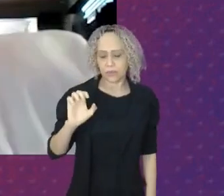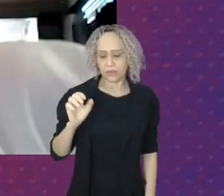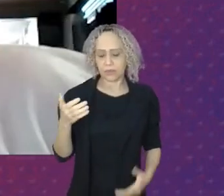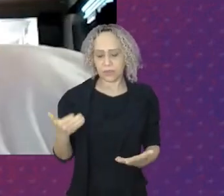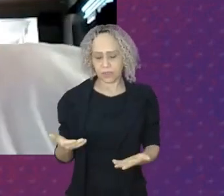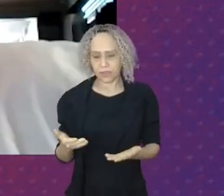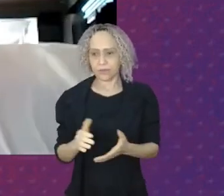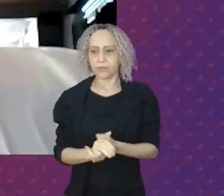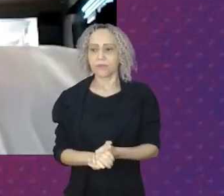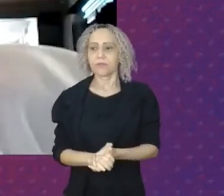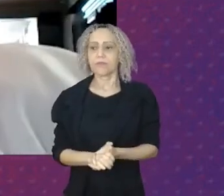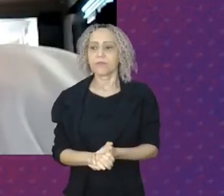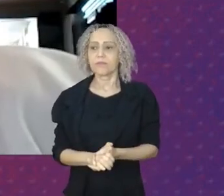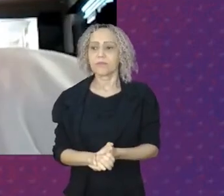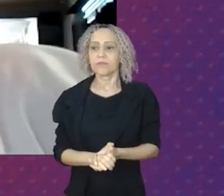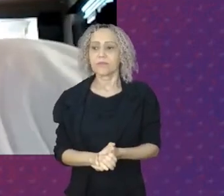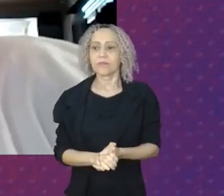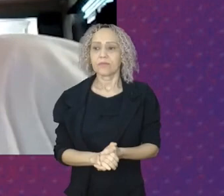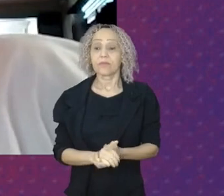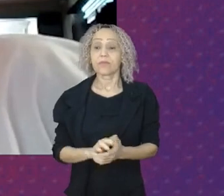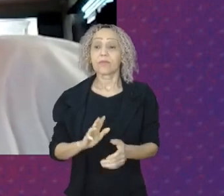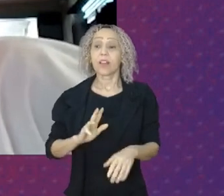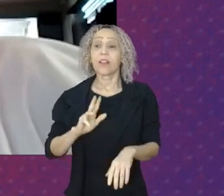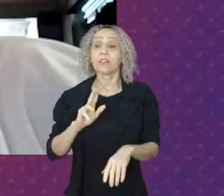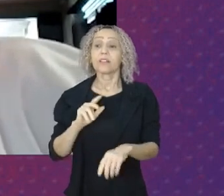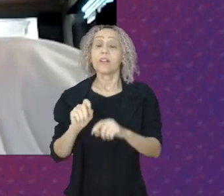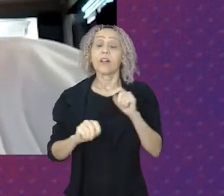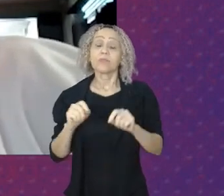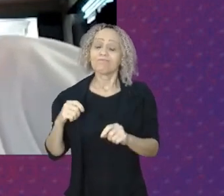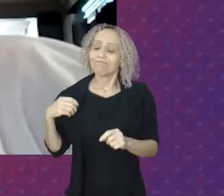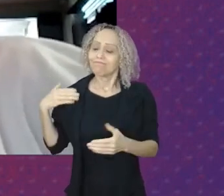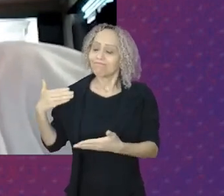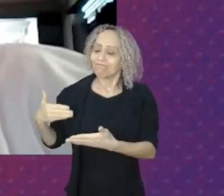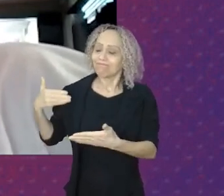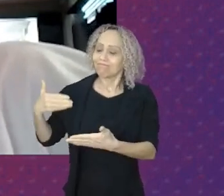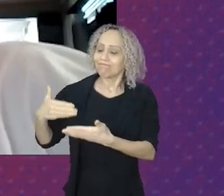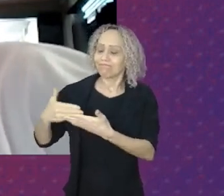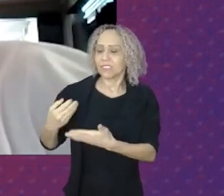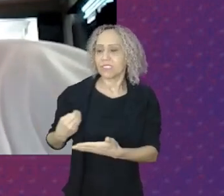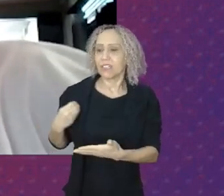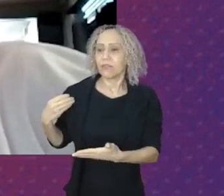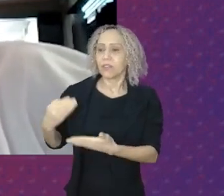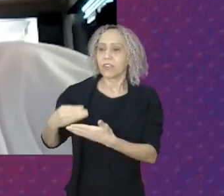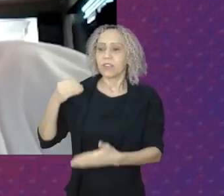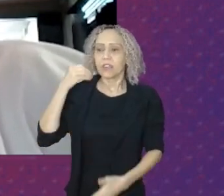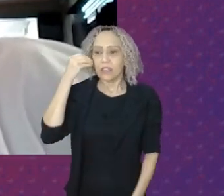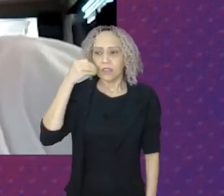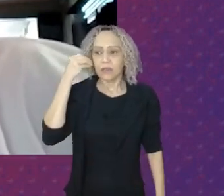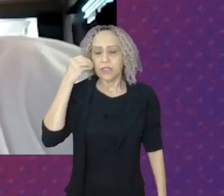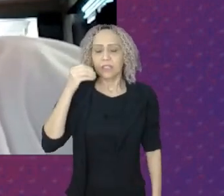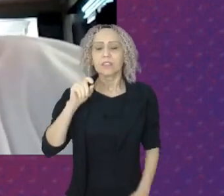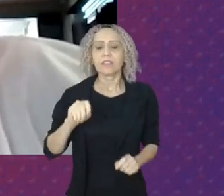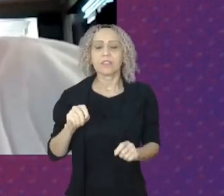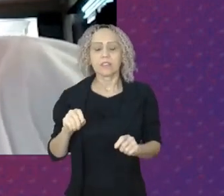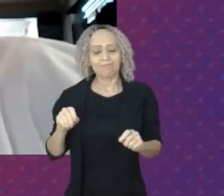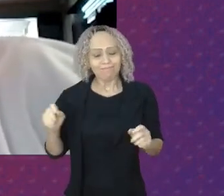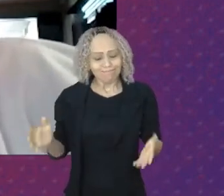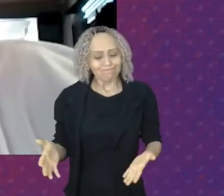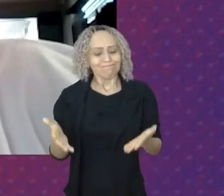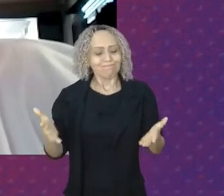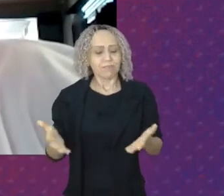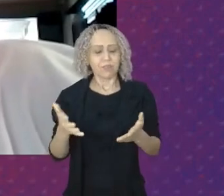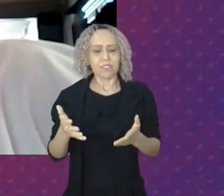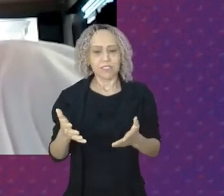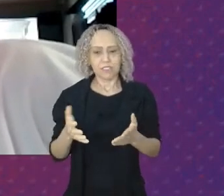LGBTI+, e venho tendo a minha trajetória dentro da defesa e promoção dos direitos